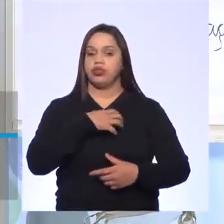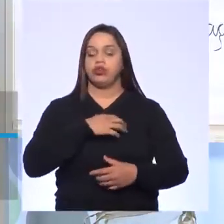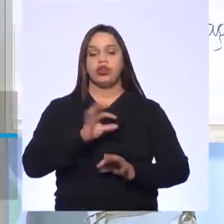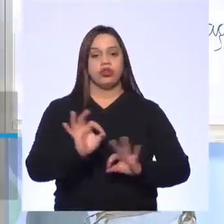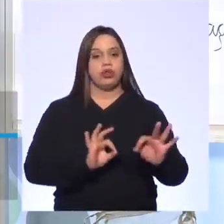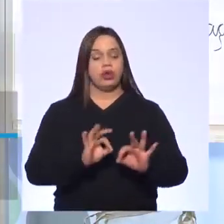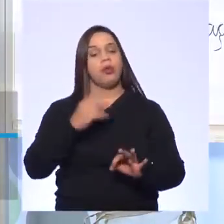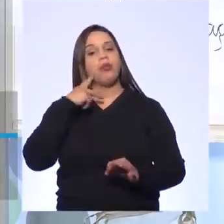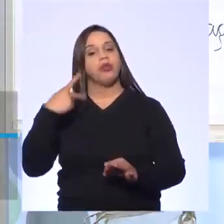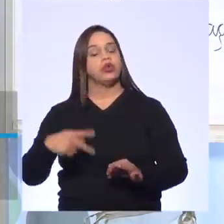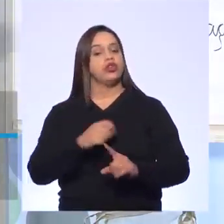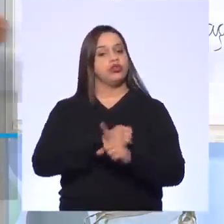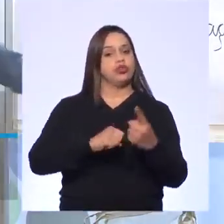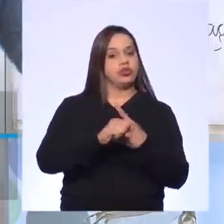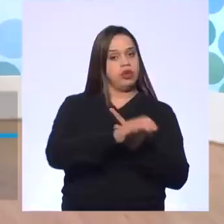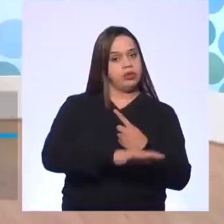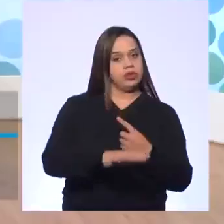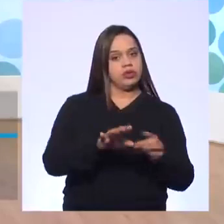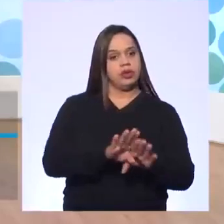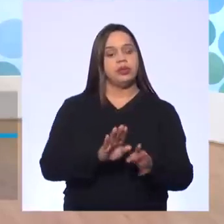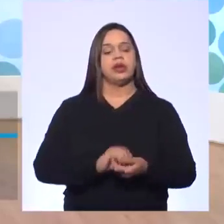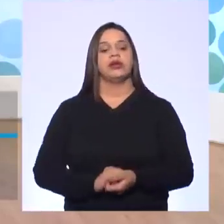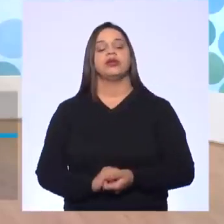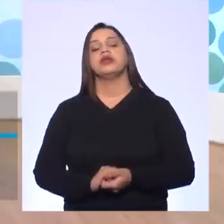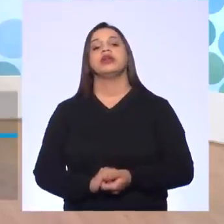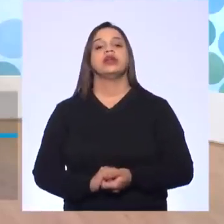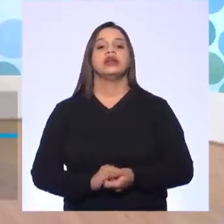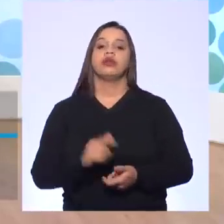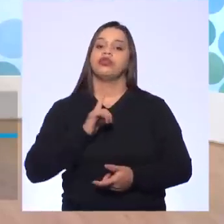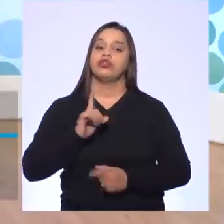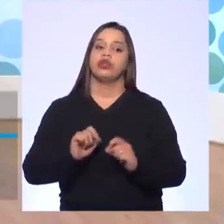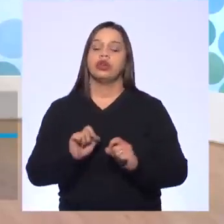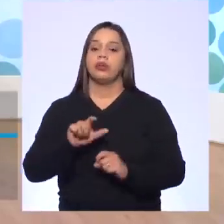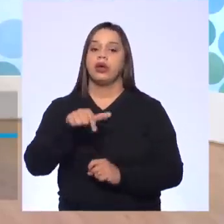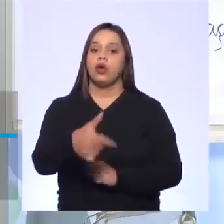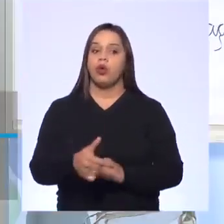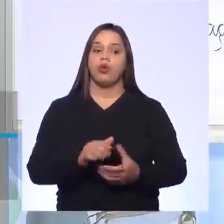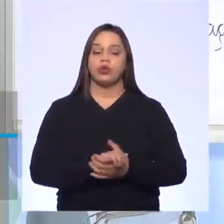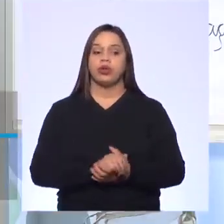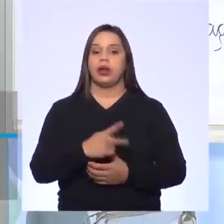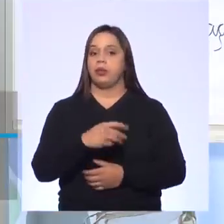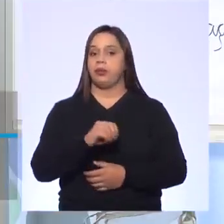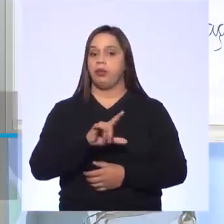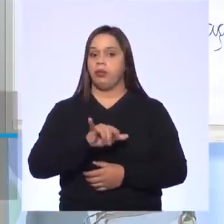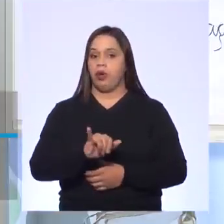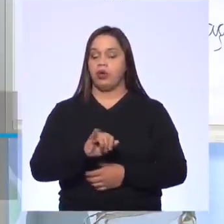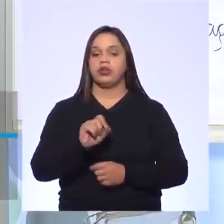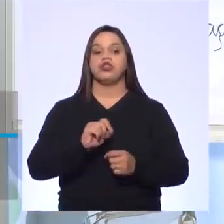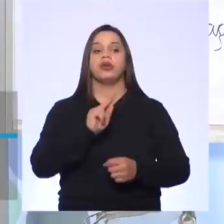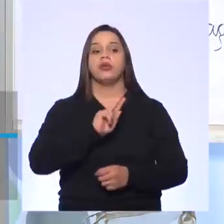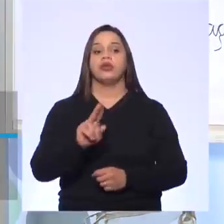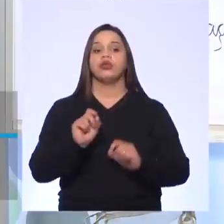política e socialmente. Então, nós tínhamos uma outra poli que se chamava